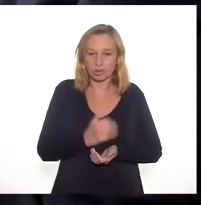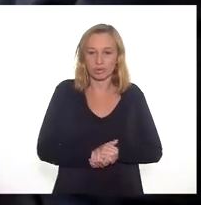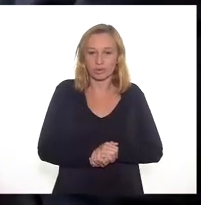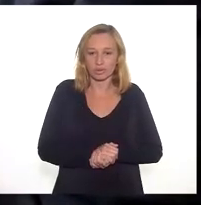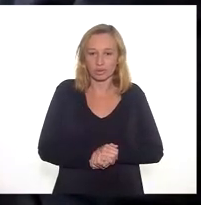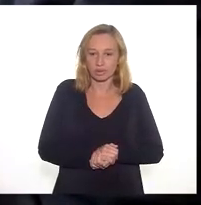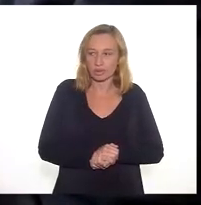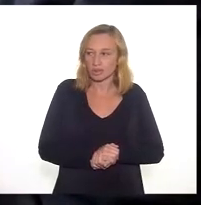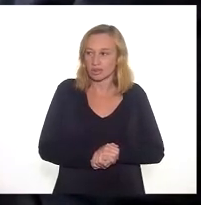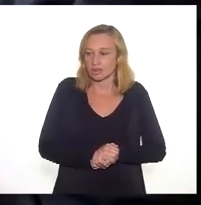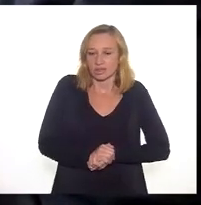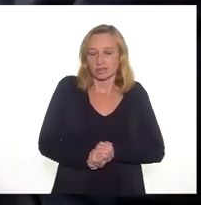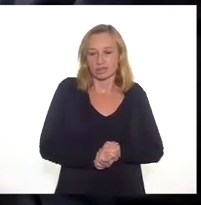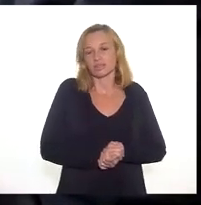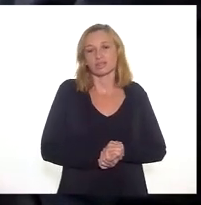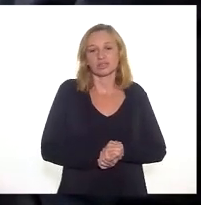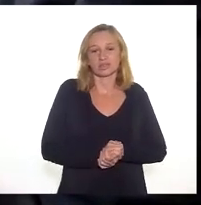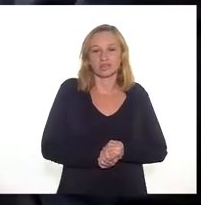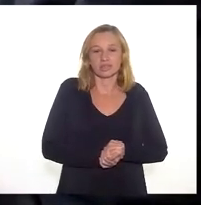Elton Cristo.